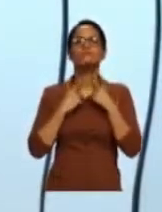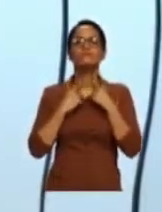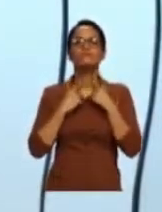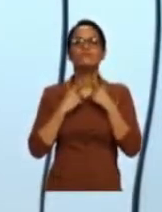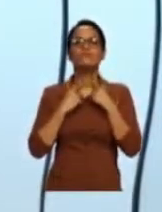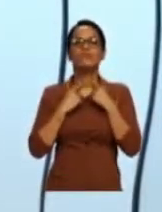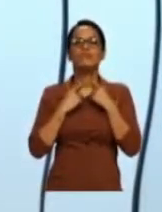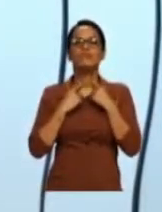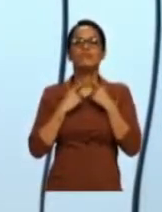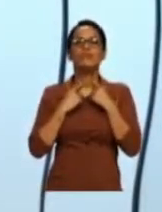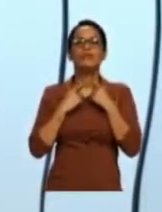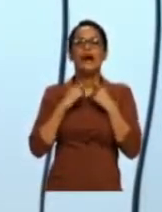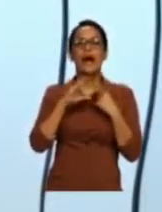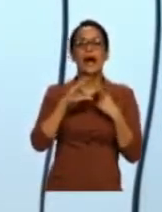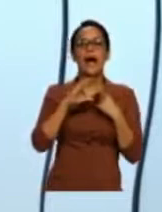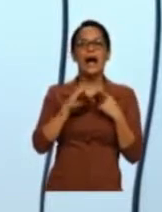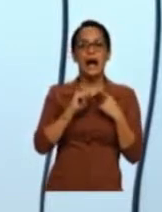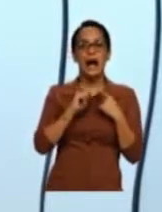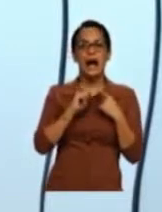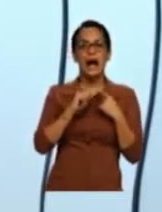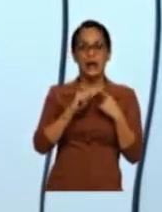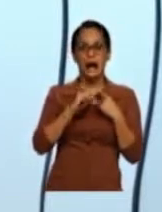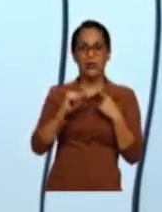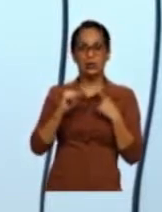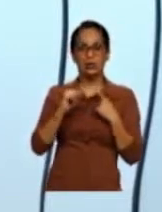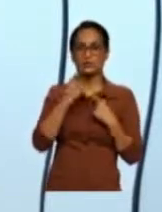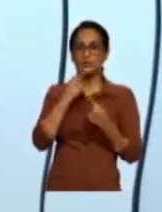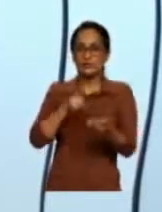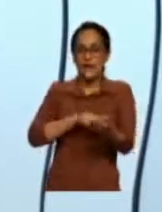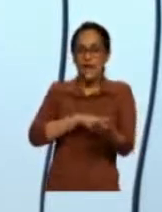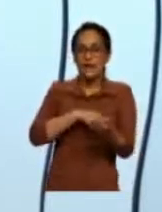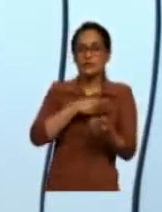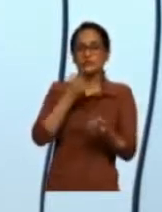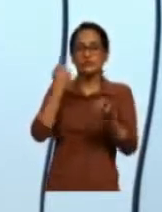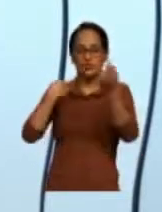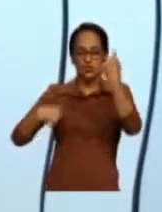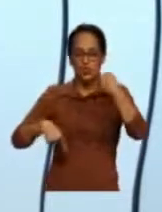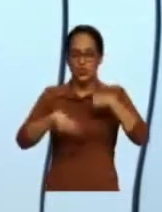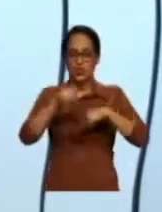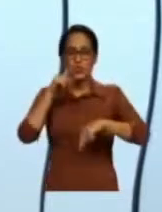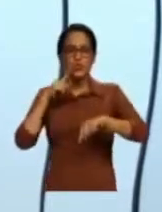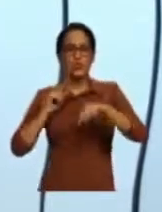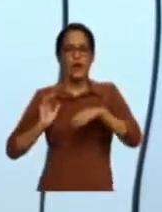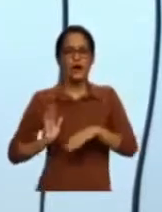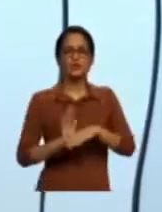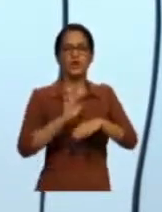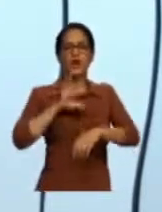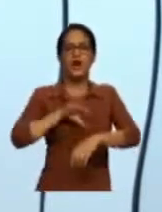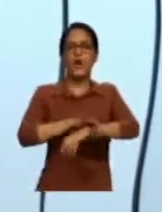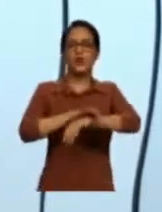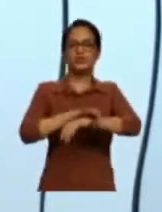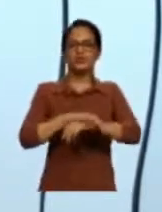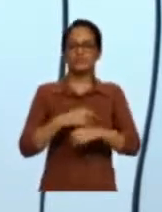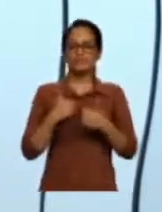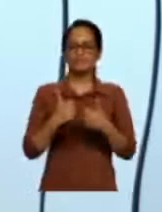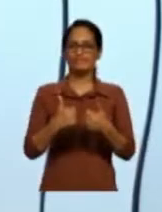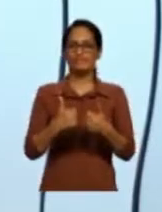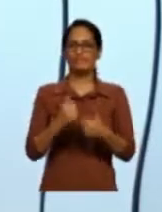quê? Pegar esse cálcio da nossa corrente sanguínea e vai levar na constituição dos ossos e por aí